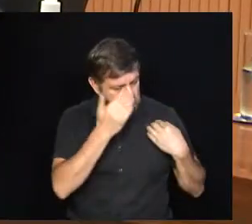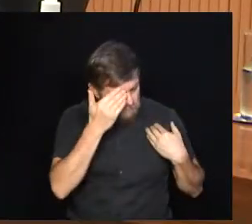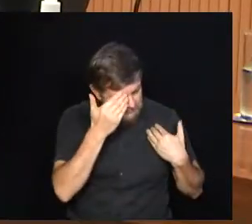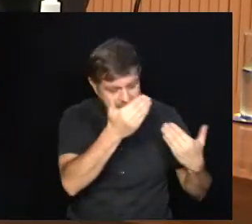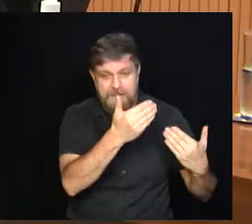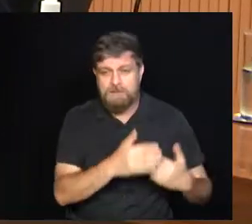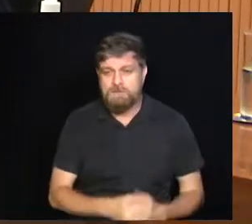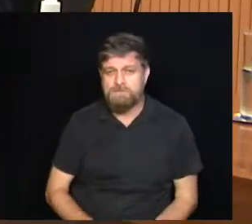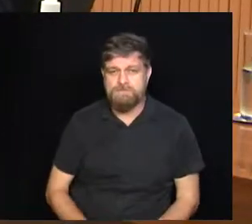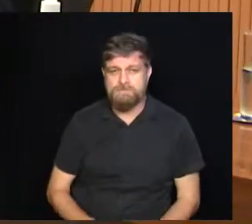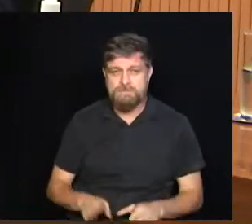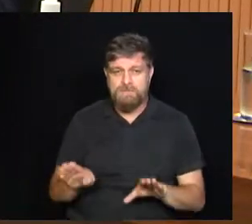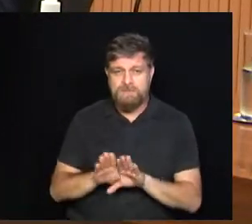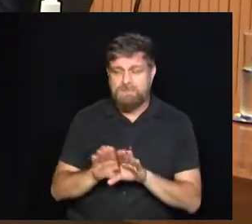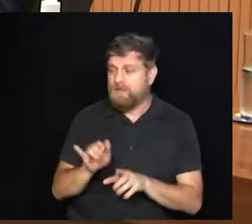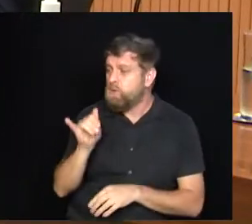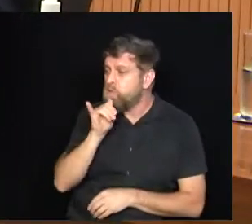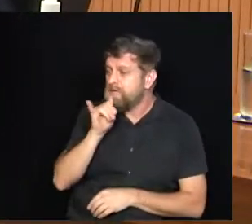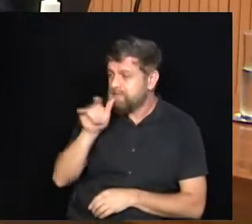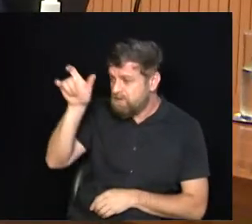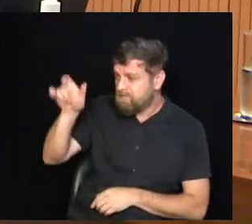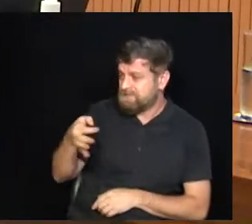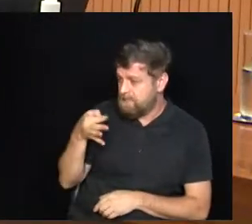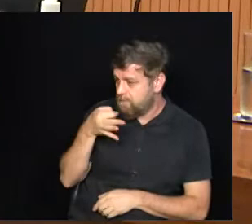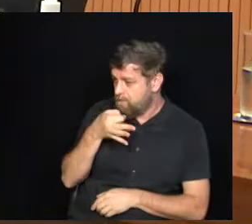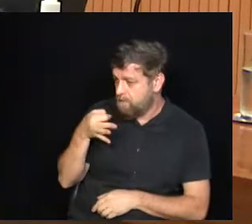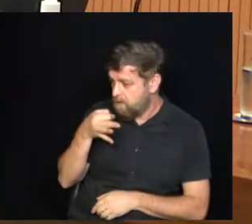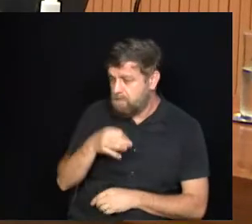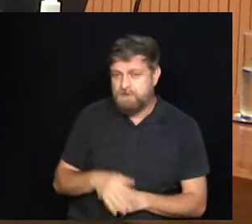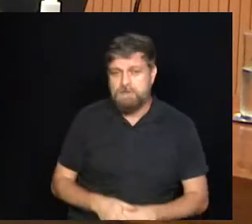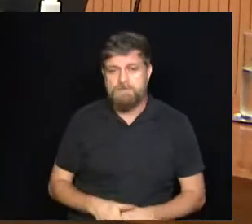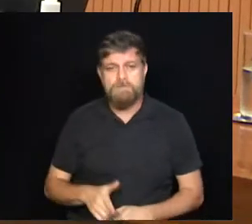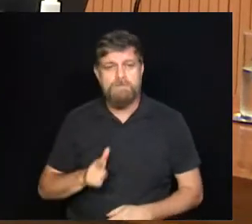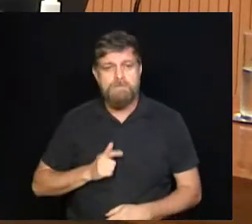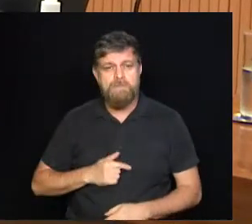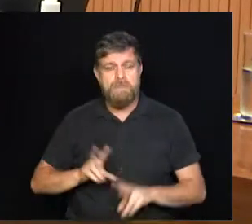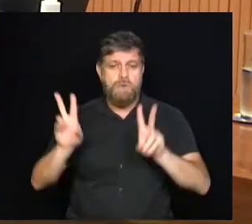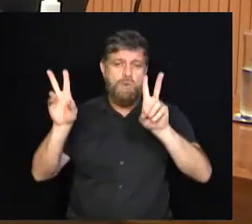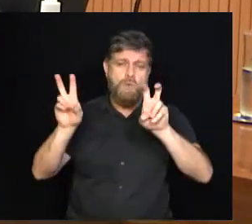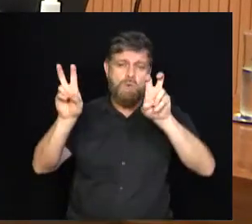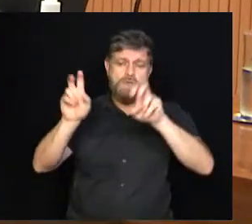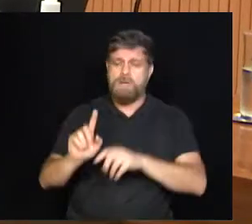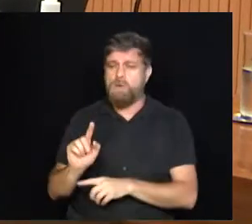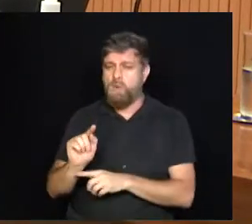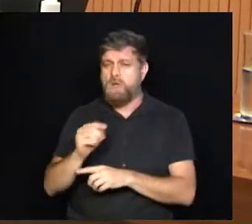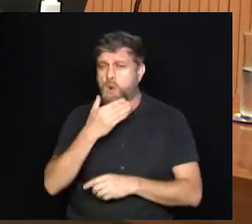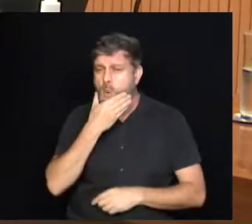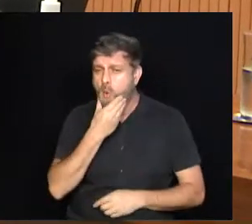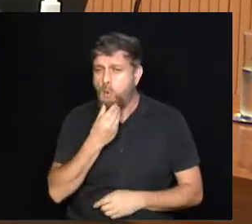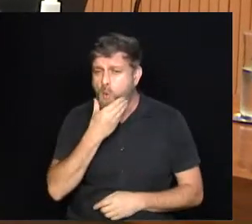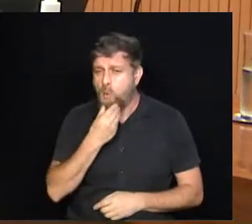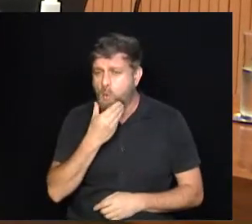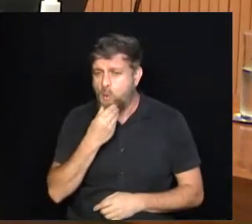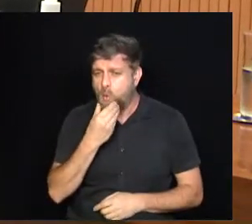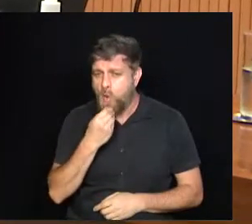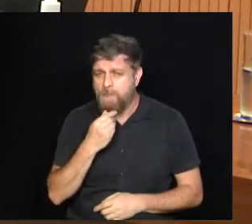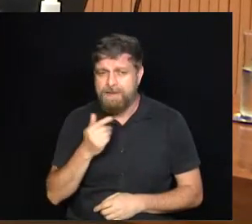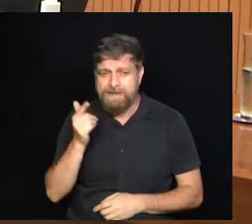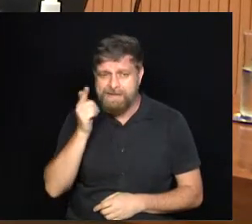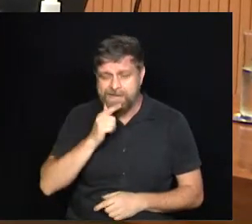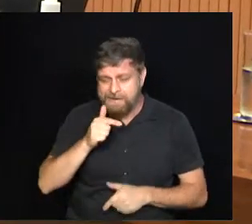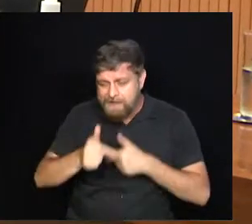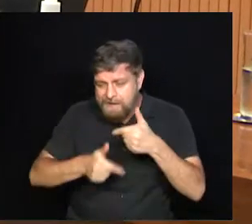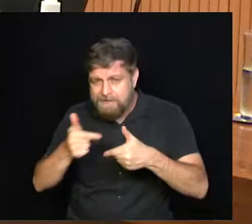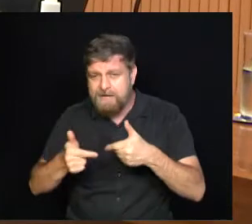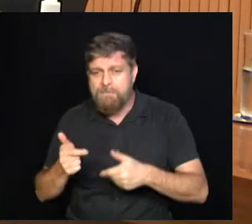Comandante, até pegando mais um exemplo do que a senhora falou do aspecto do homem ser um protetor. É